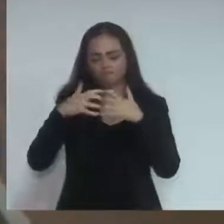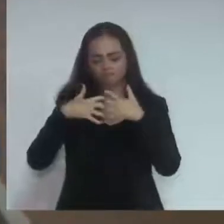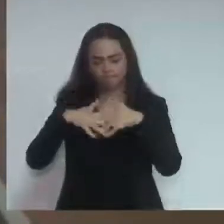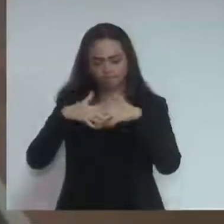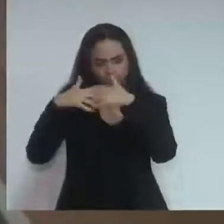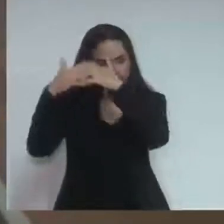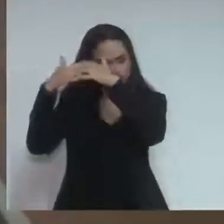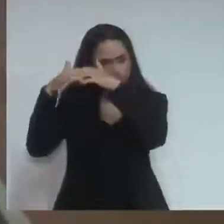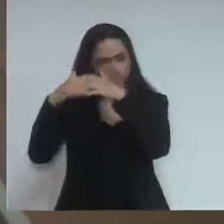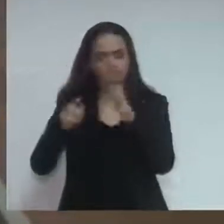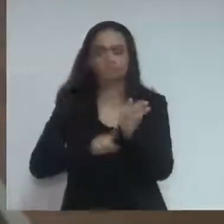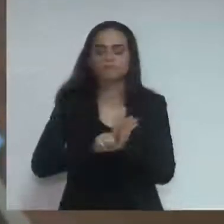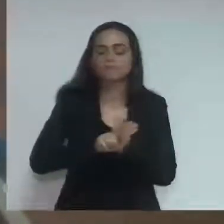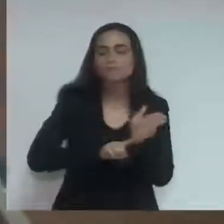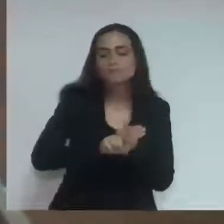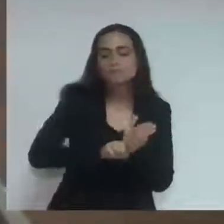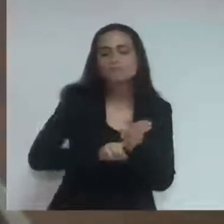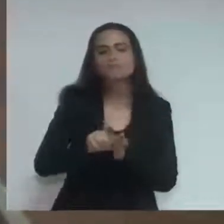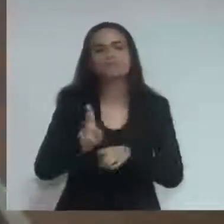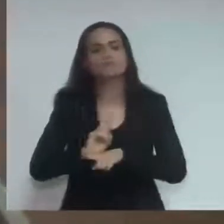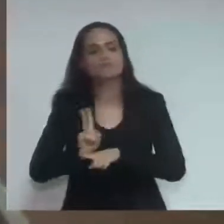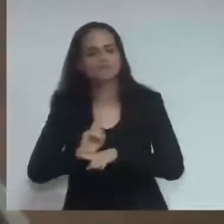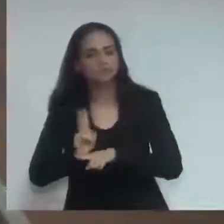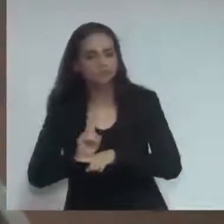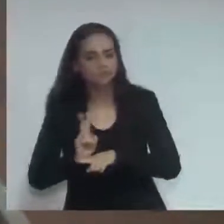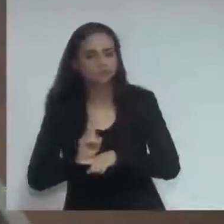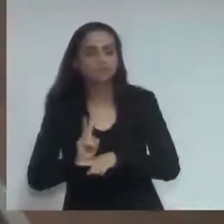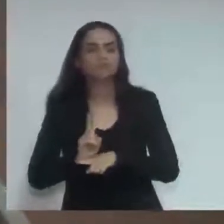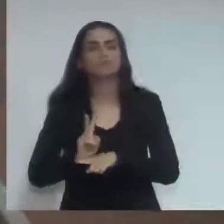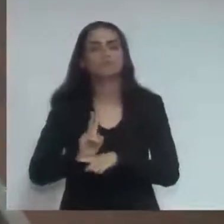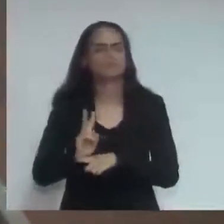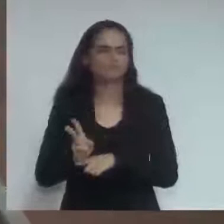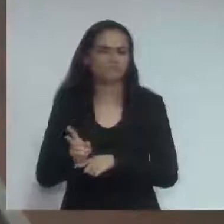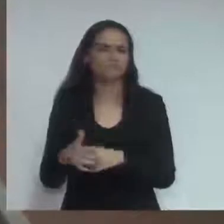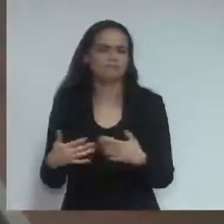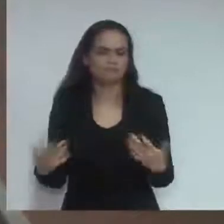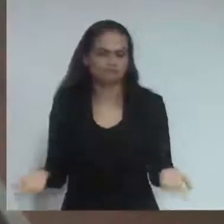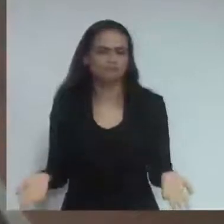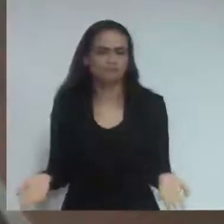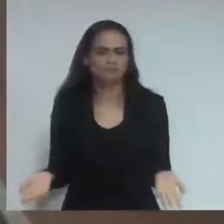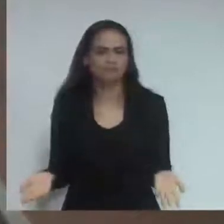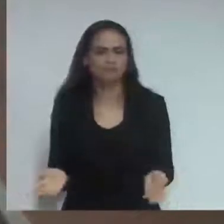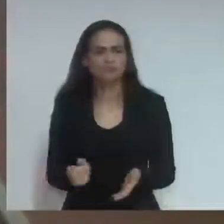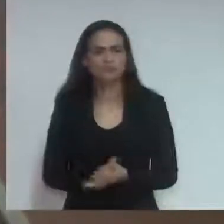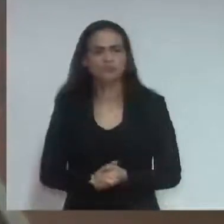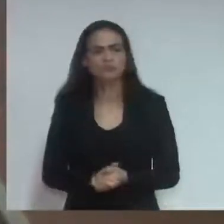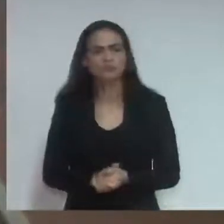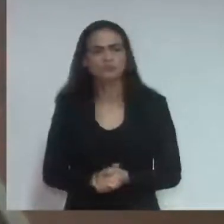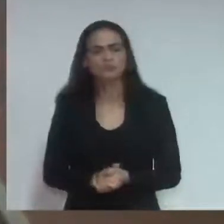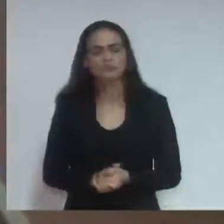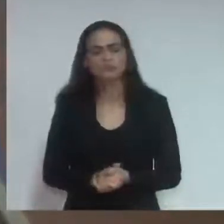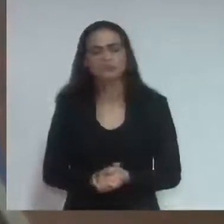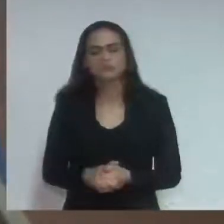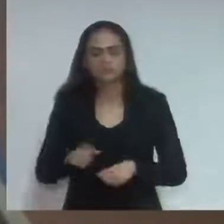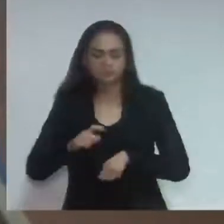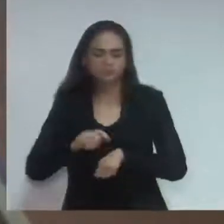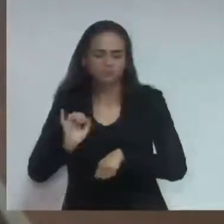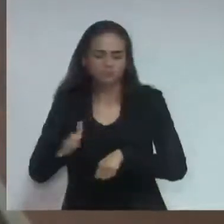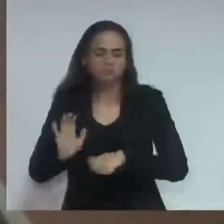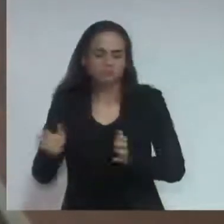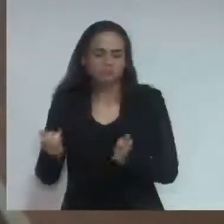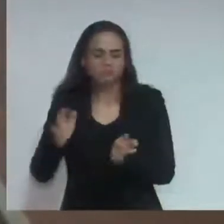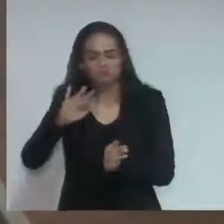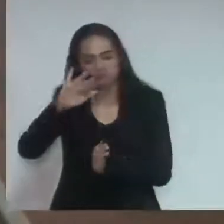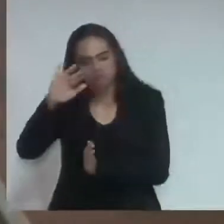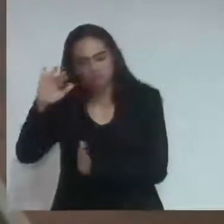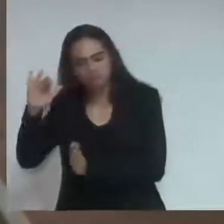checar, né? Eu acho que isso cabe em qualquer situação da vida. Bom, mas já falei demais, tomei bastante do meu tempo. Gostaria de também